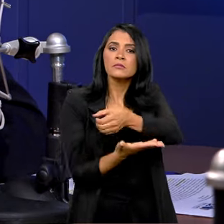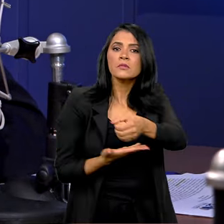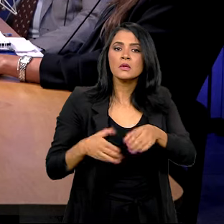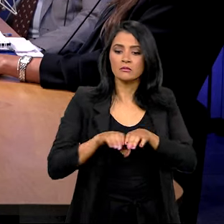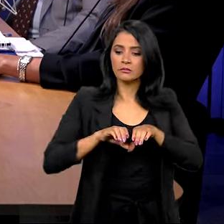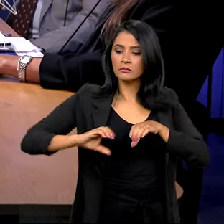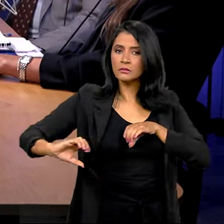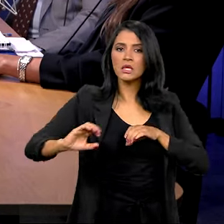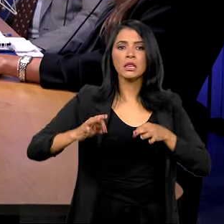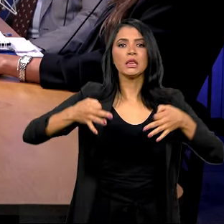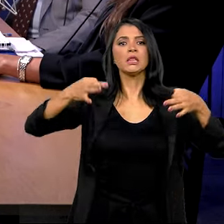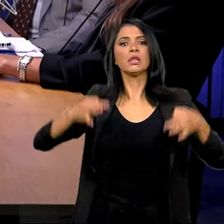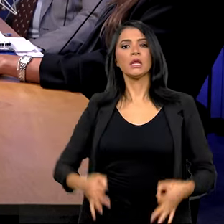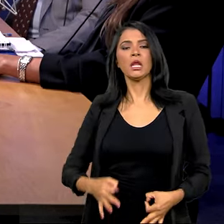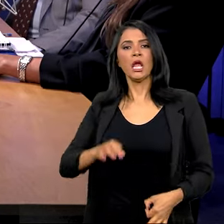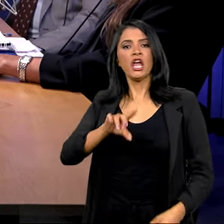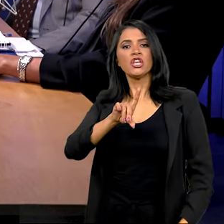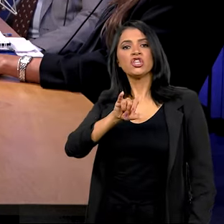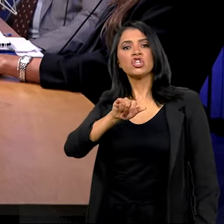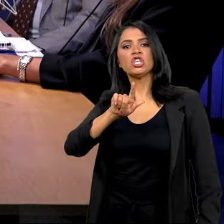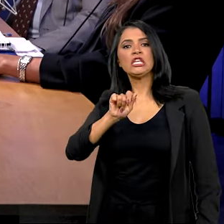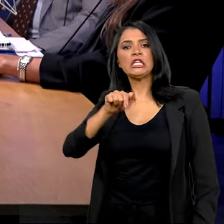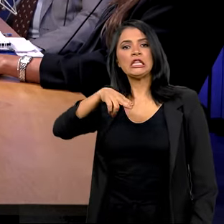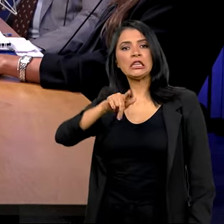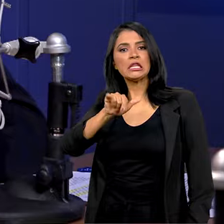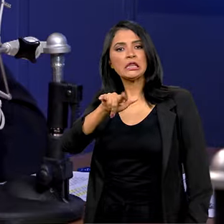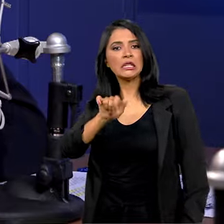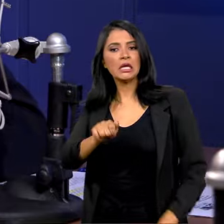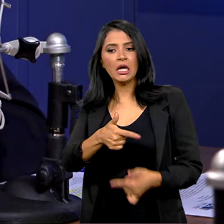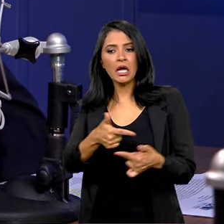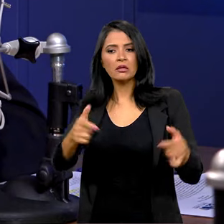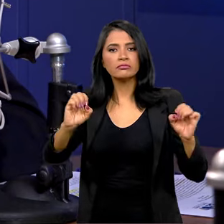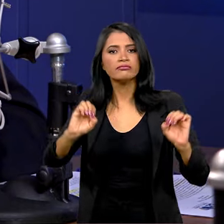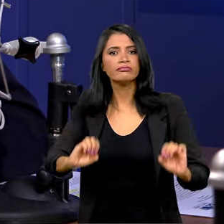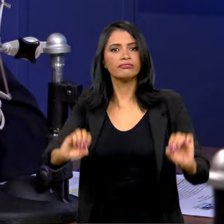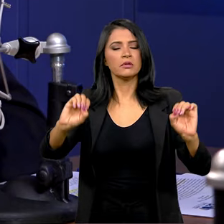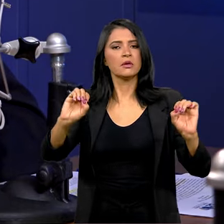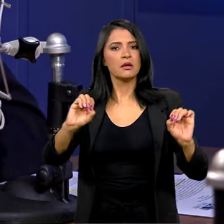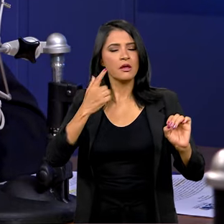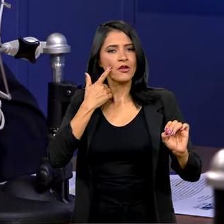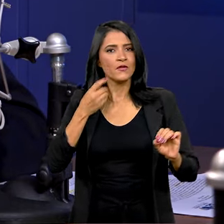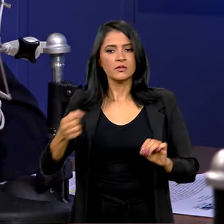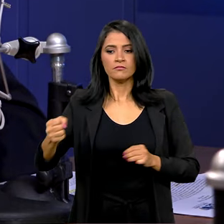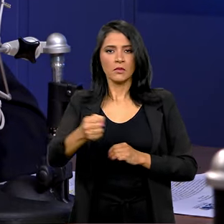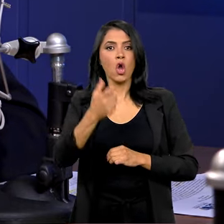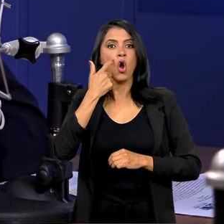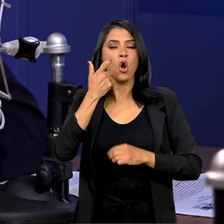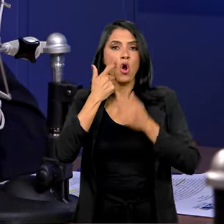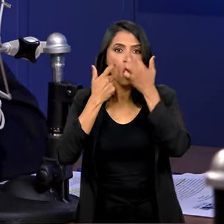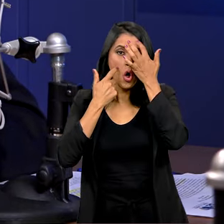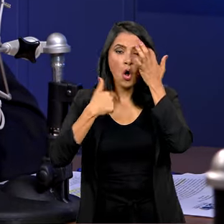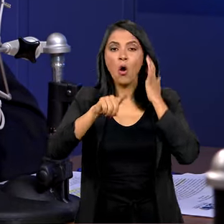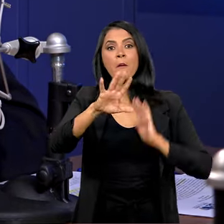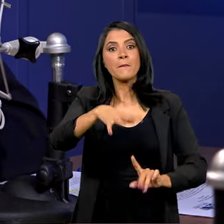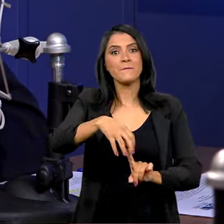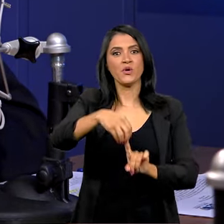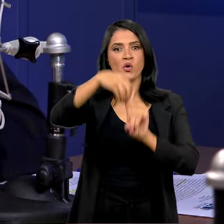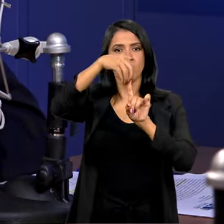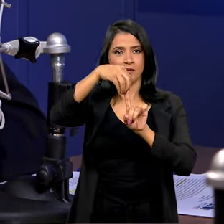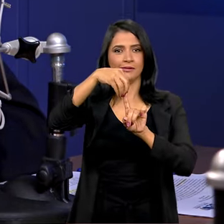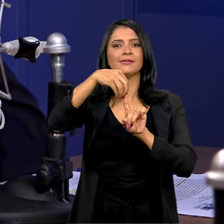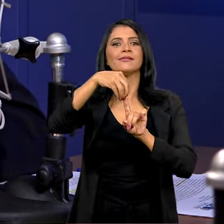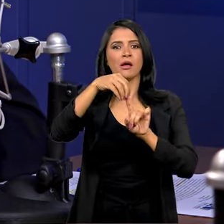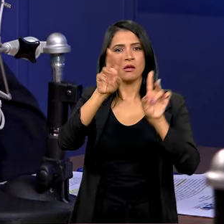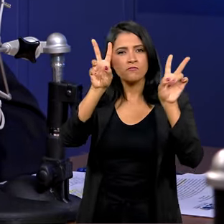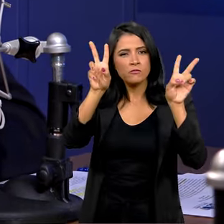bás dignidade da vida com dign verade colocar isso você colocar isso e priorizar isso